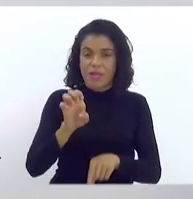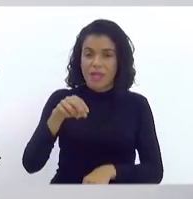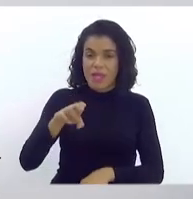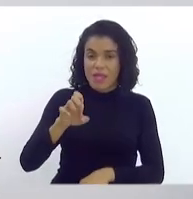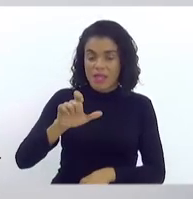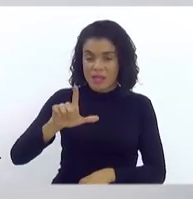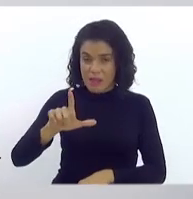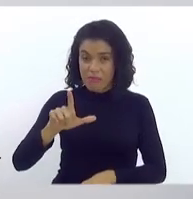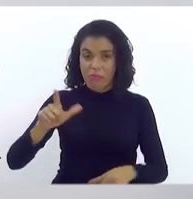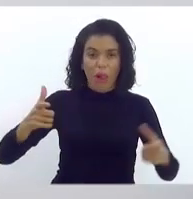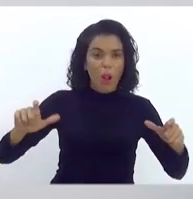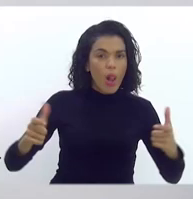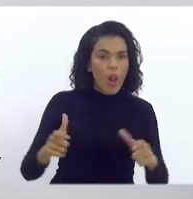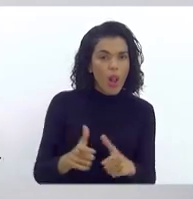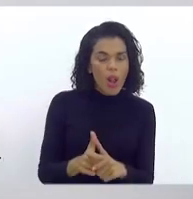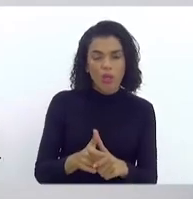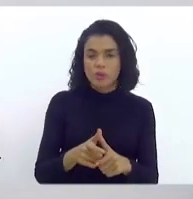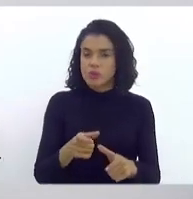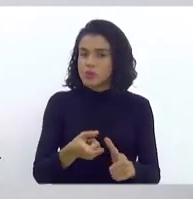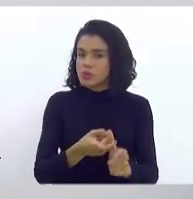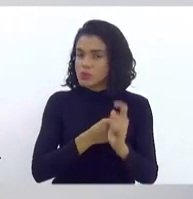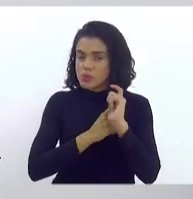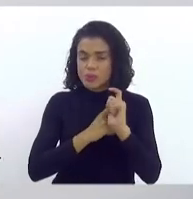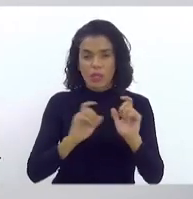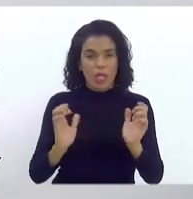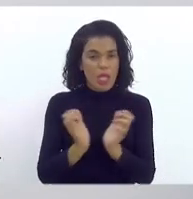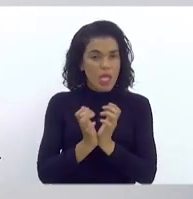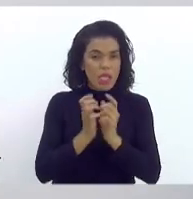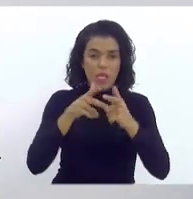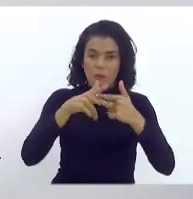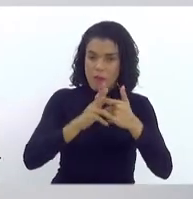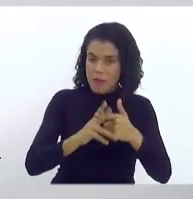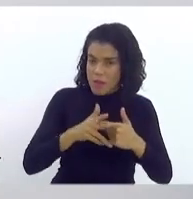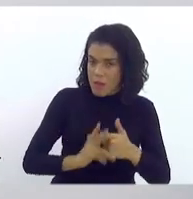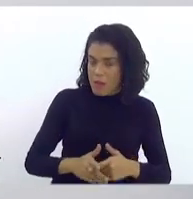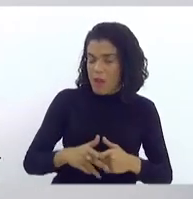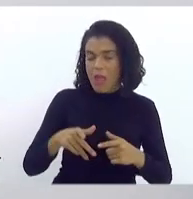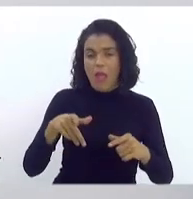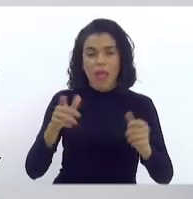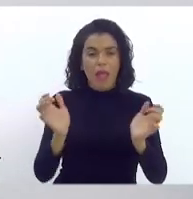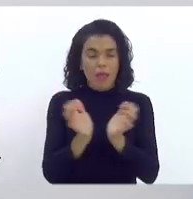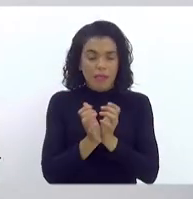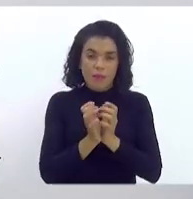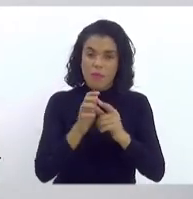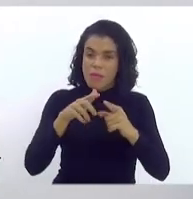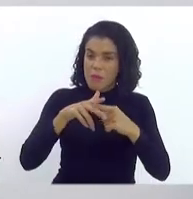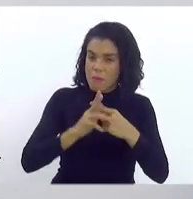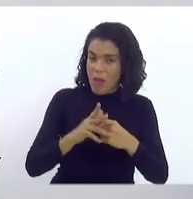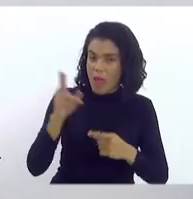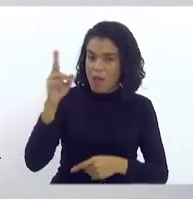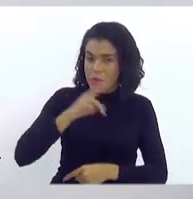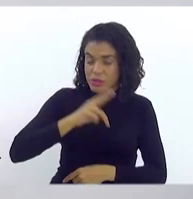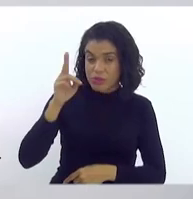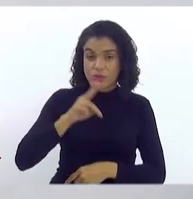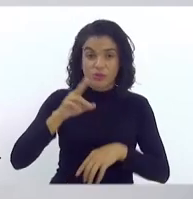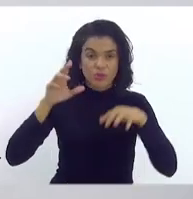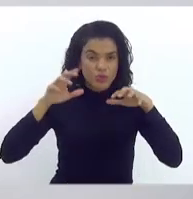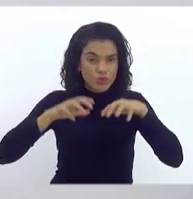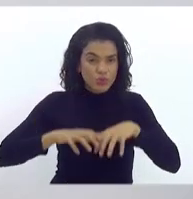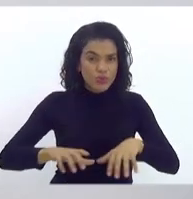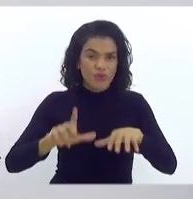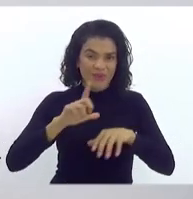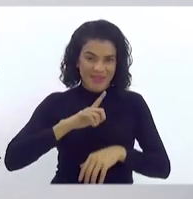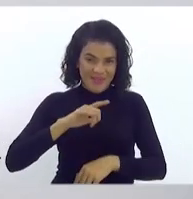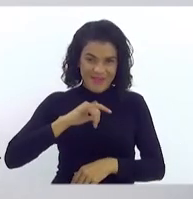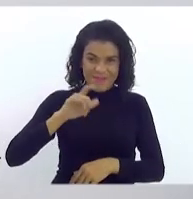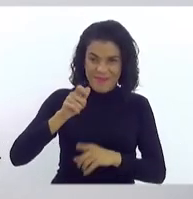extremamente drástica. Suspenderam equipes de manutenção preventiva, equipes de emergência. Agora, com essa chuva do início do ano, a gente teve esse problema todo no